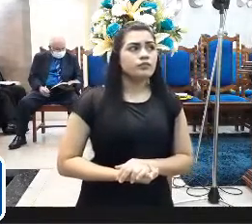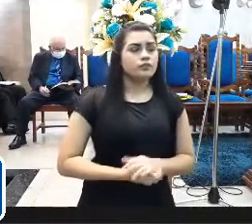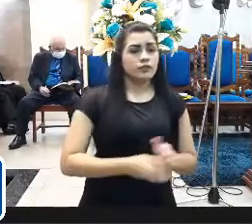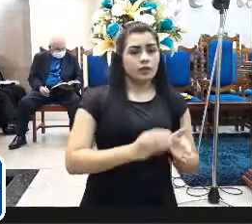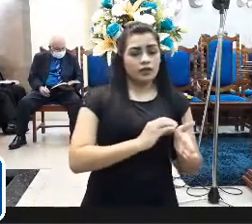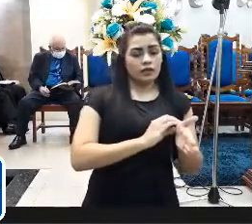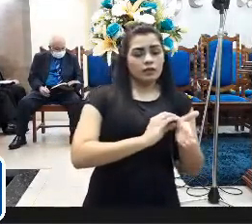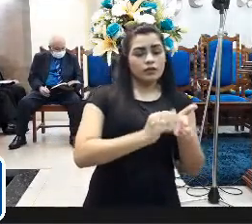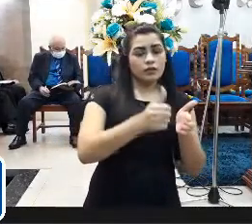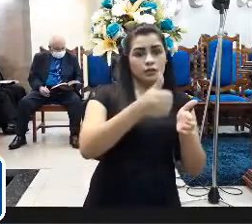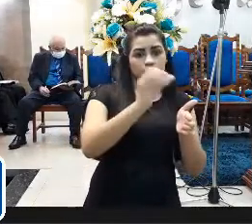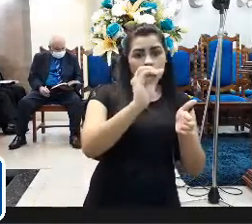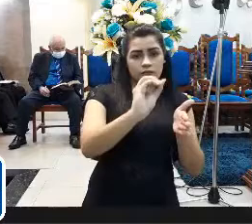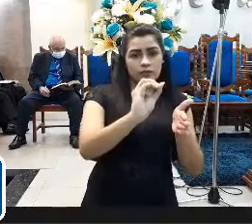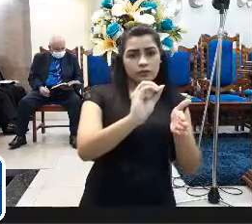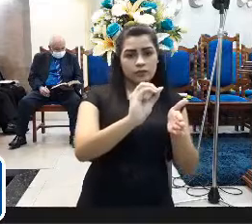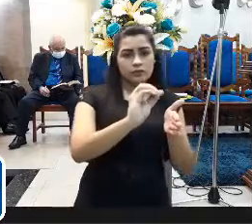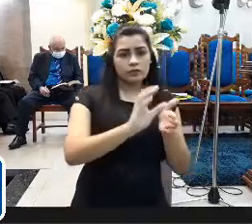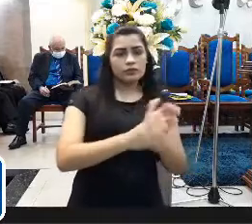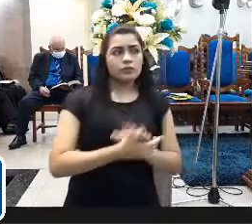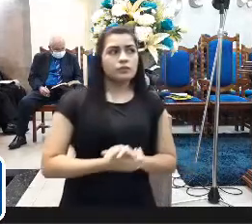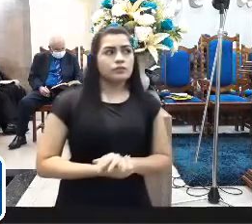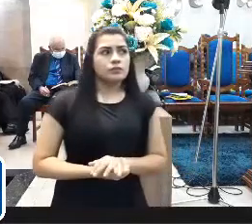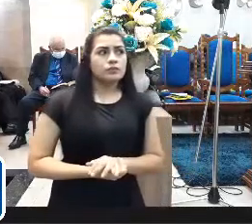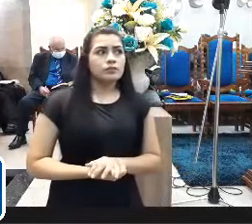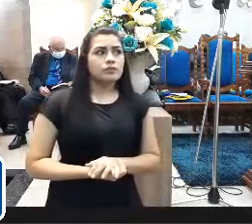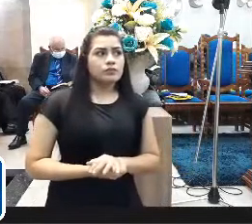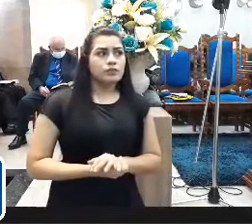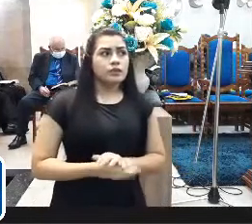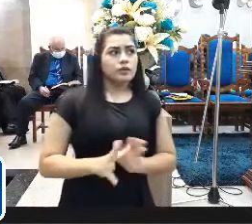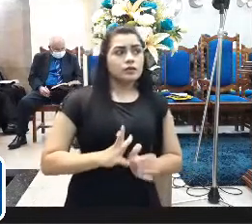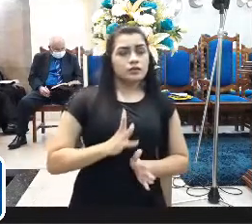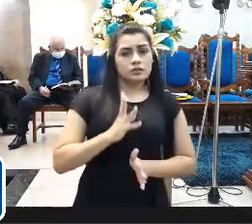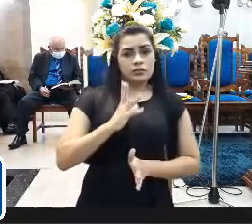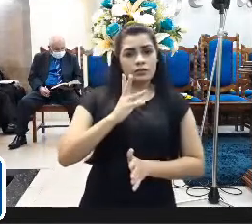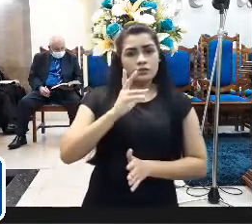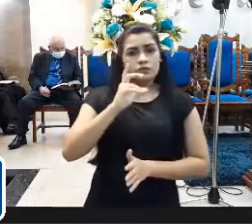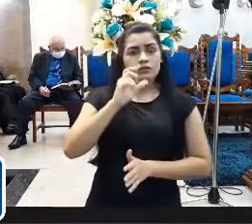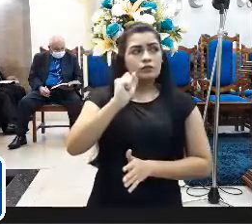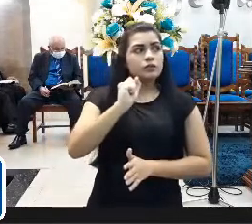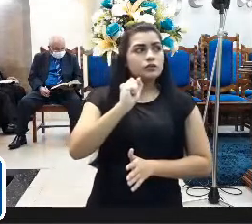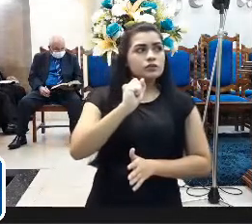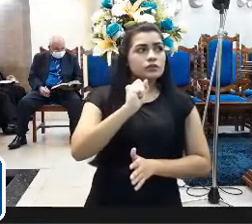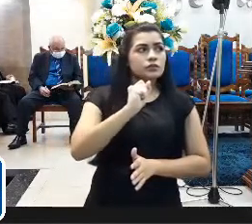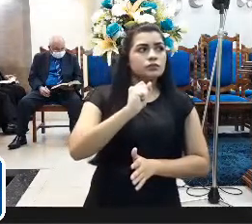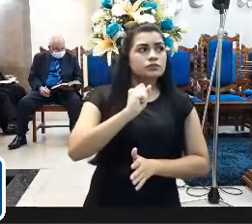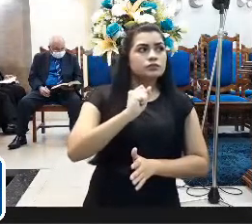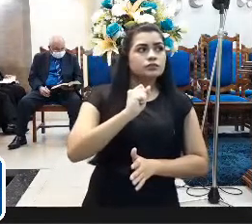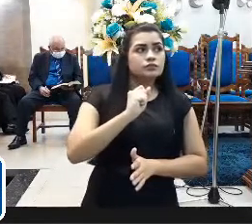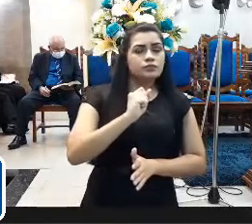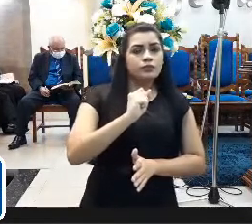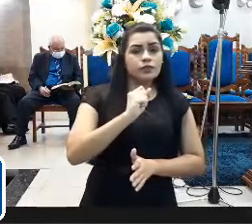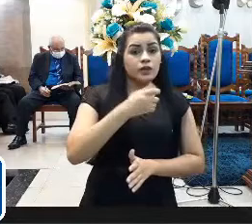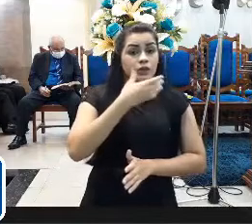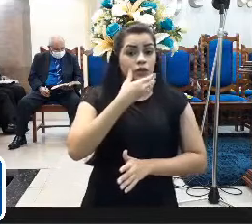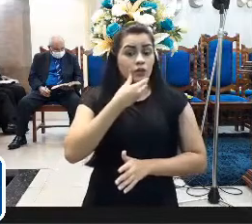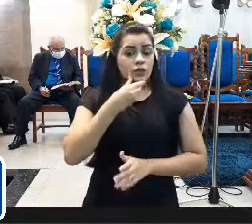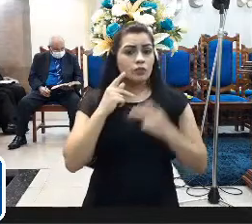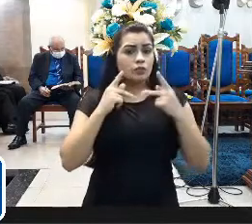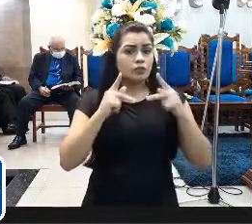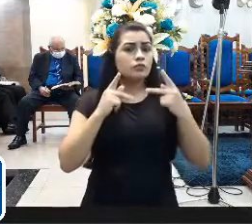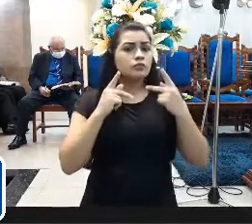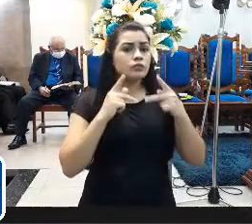da graça destinada a vocês investigaram e examinaram, da qual salvação inquiriram e